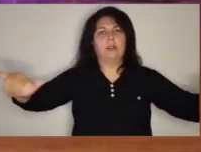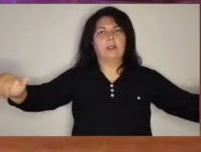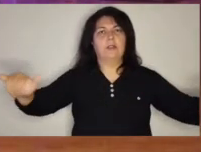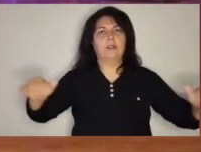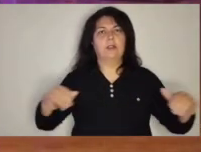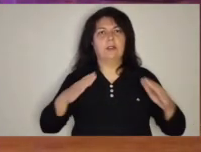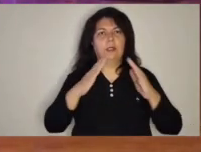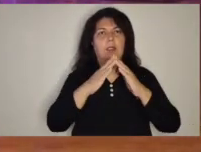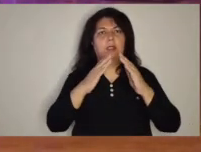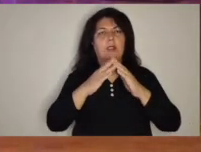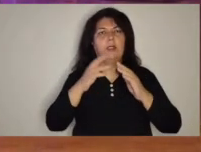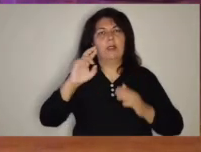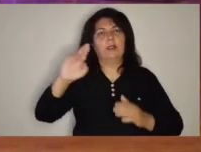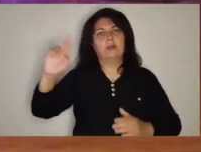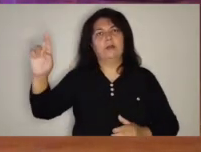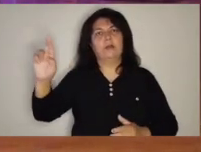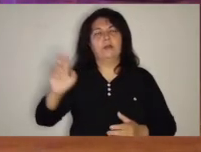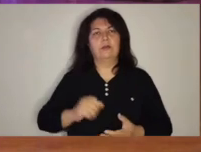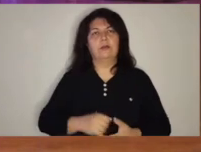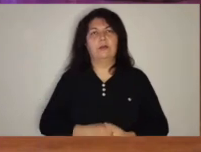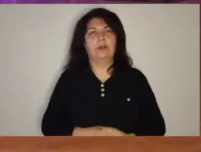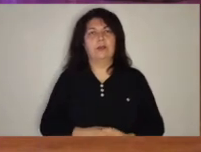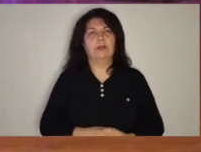para ministrar na casa do Senhor.